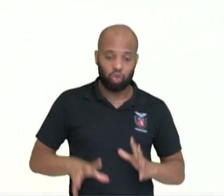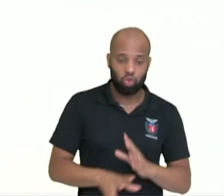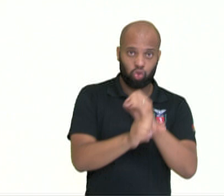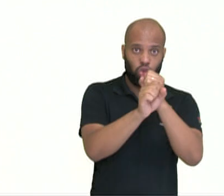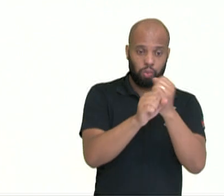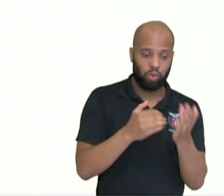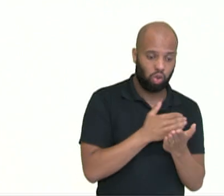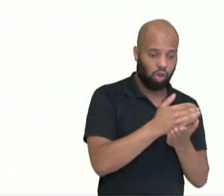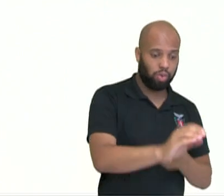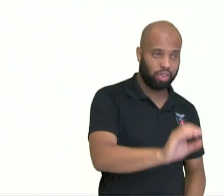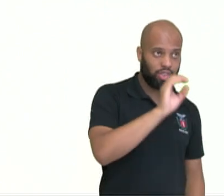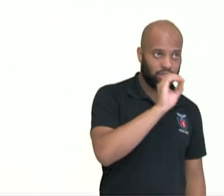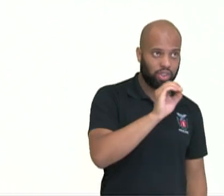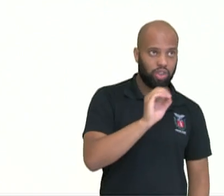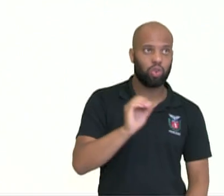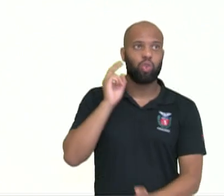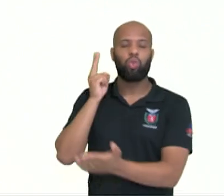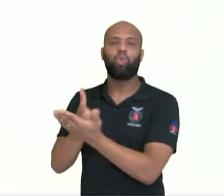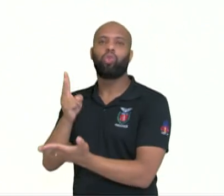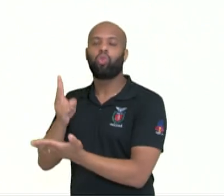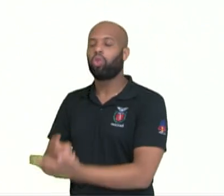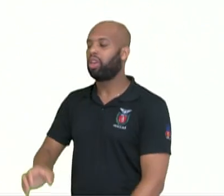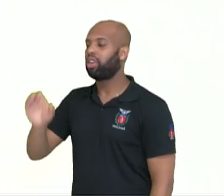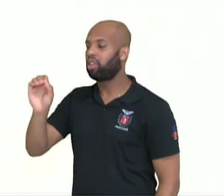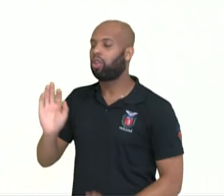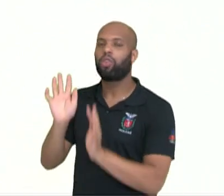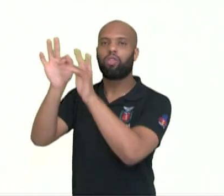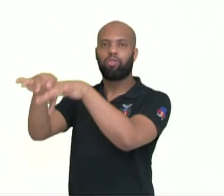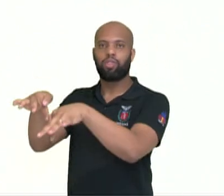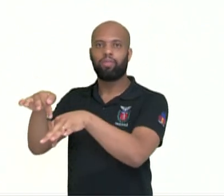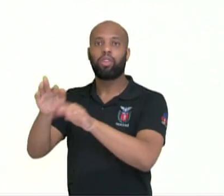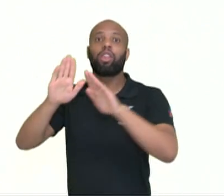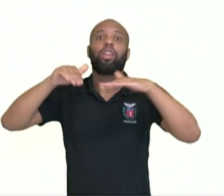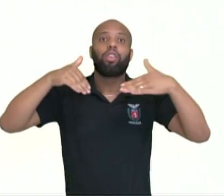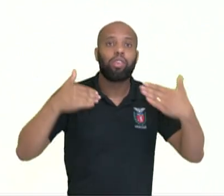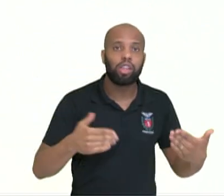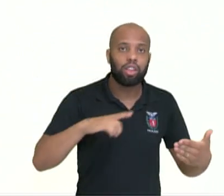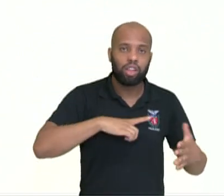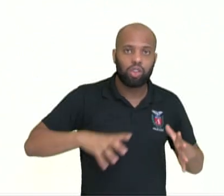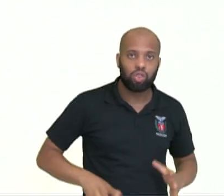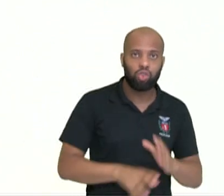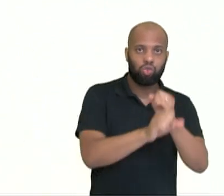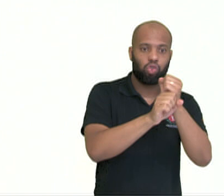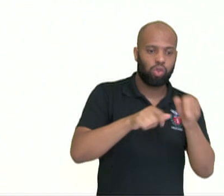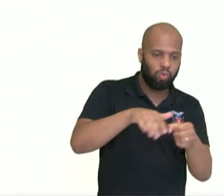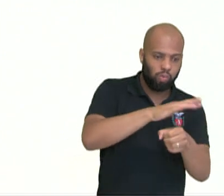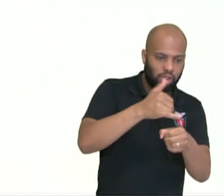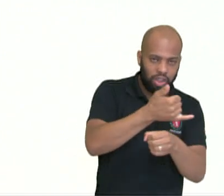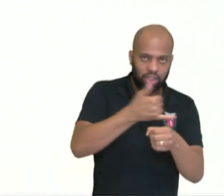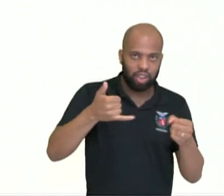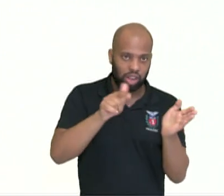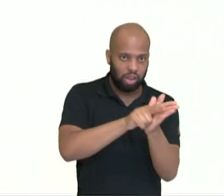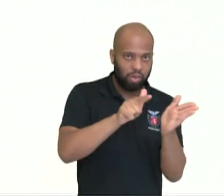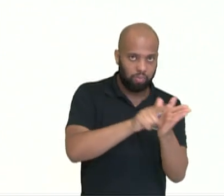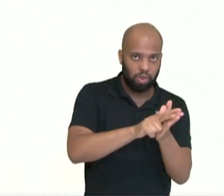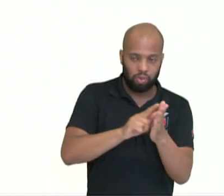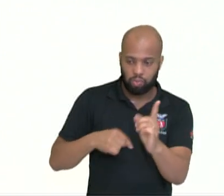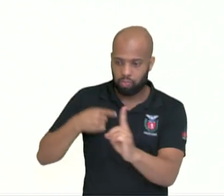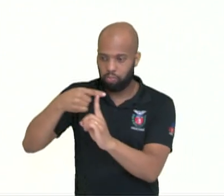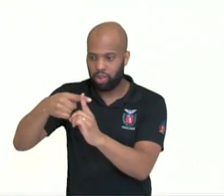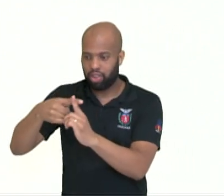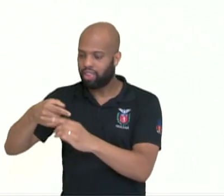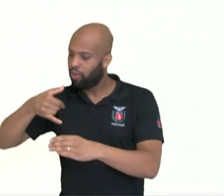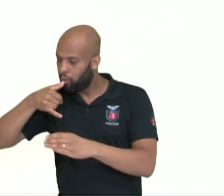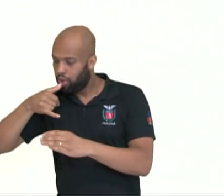0, continua 0 no final. Portanto, a soma da carga do papel mais a carga do canudinho tem que dar